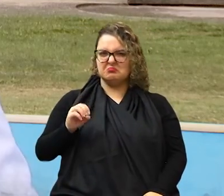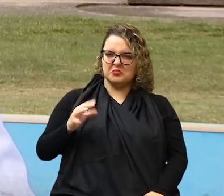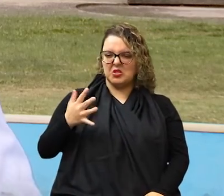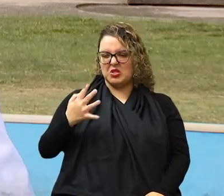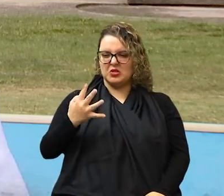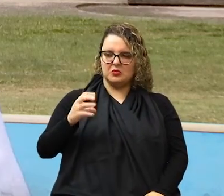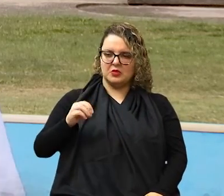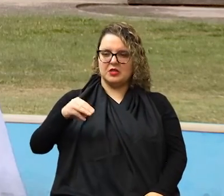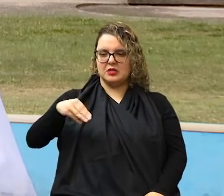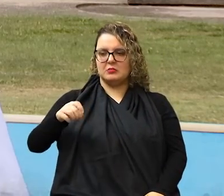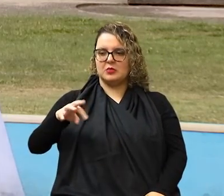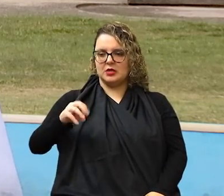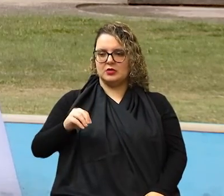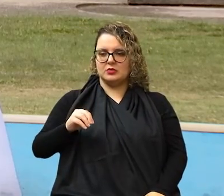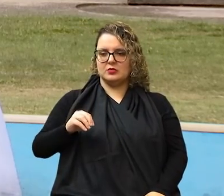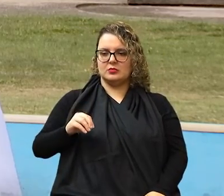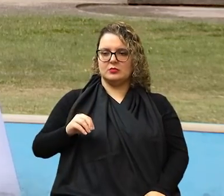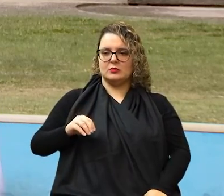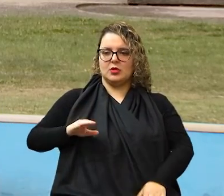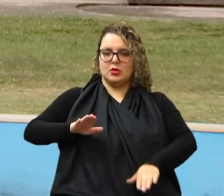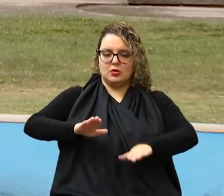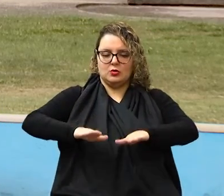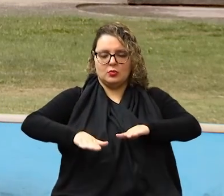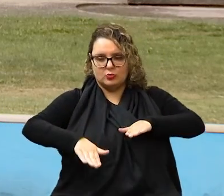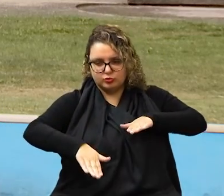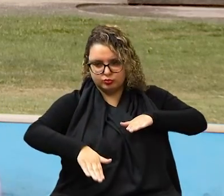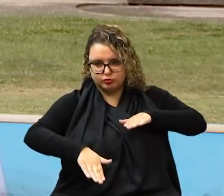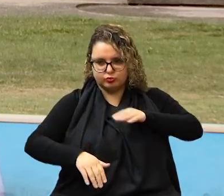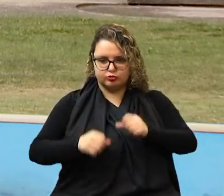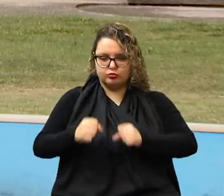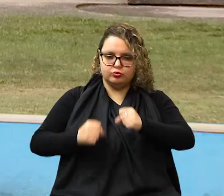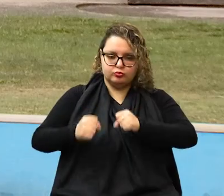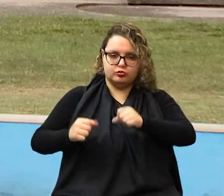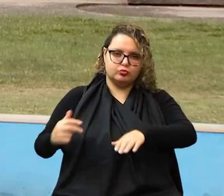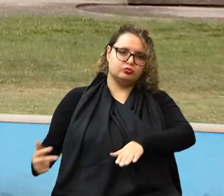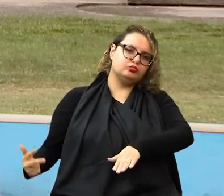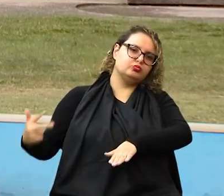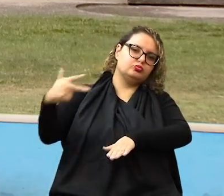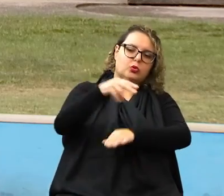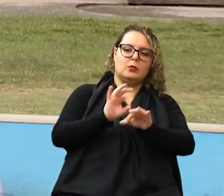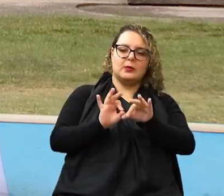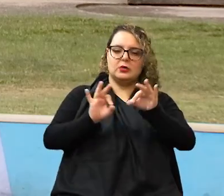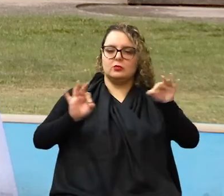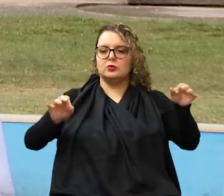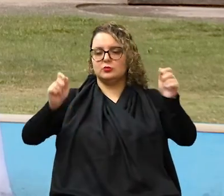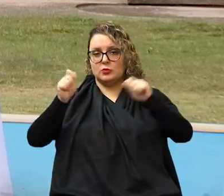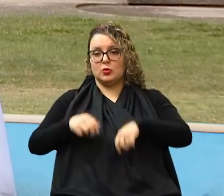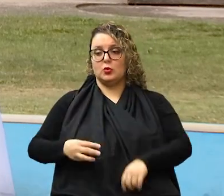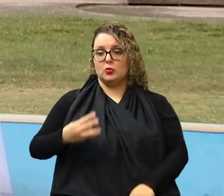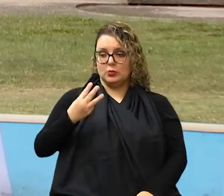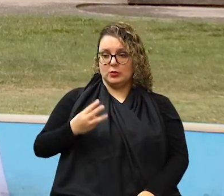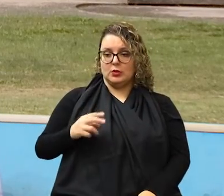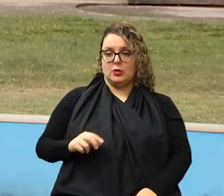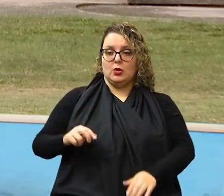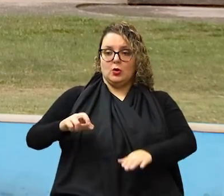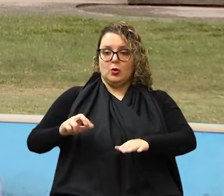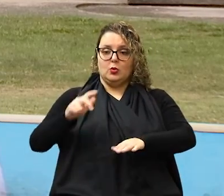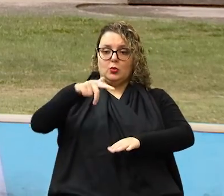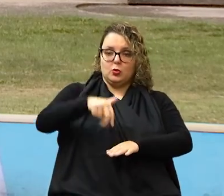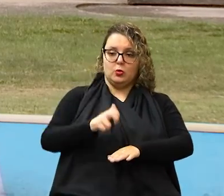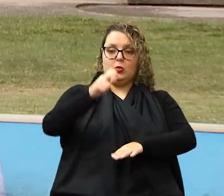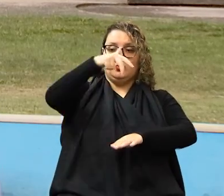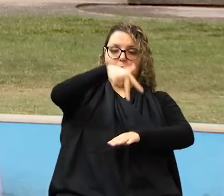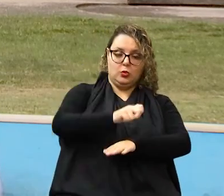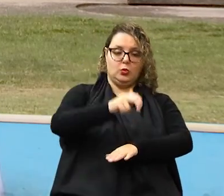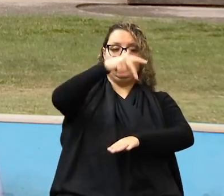de 30, 40 metros, apoiou em um pé só, saltou o mais longe possível. O salto triplo são 3